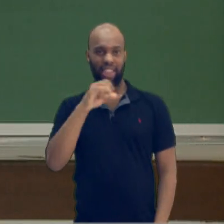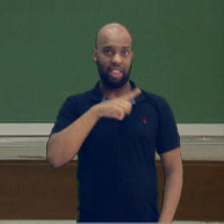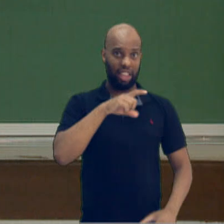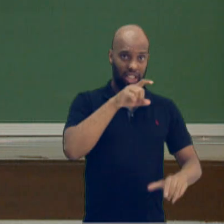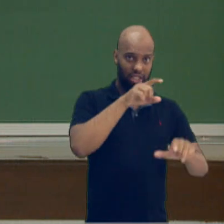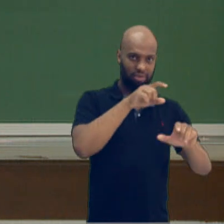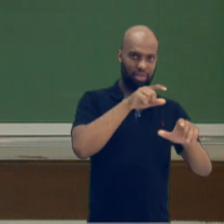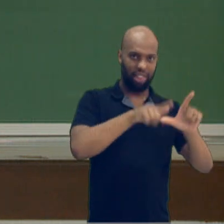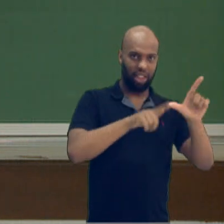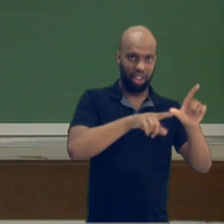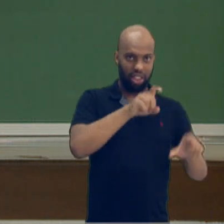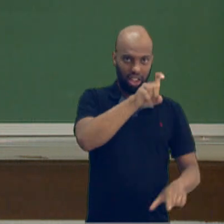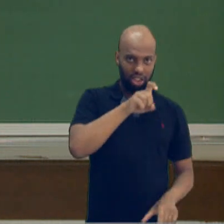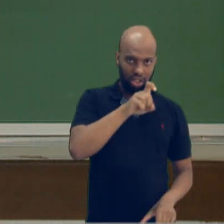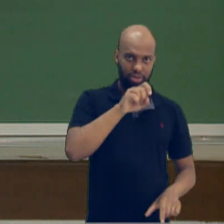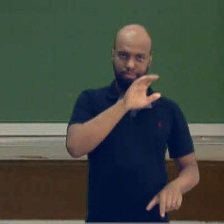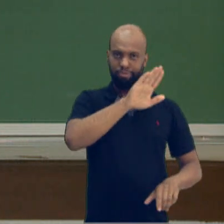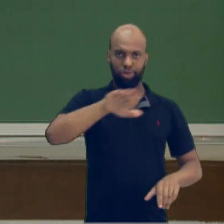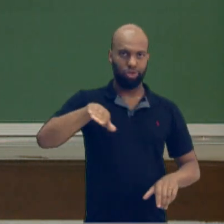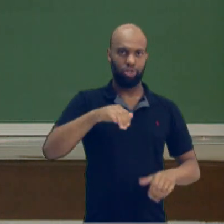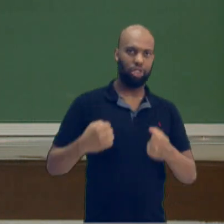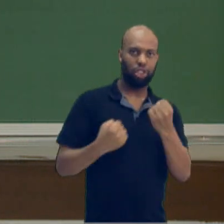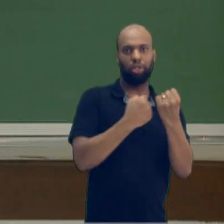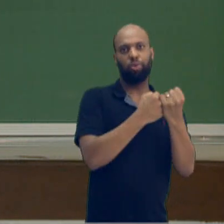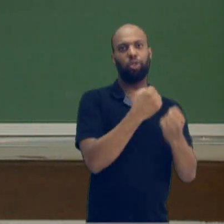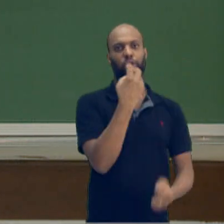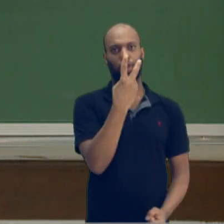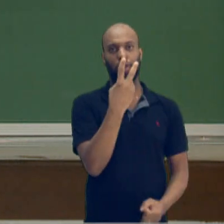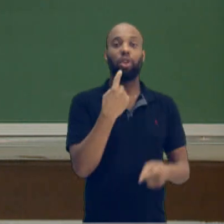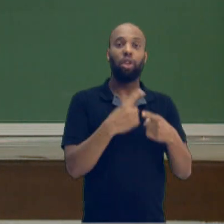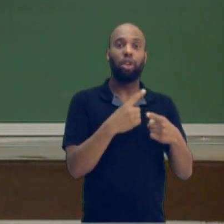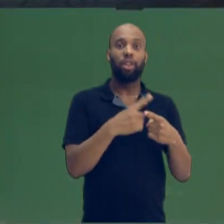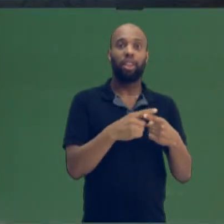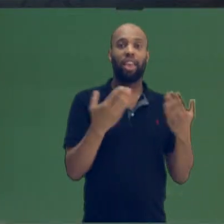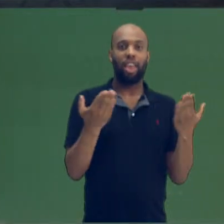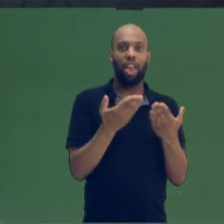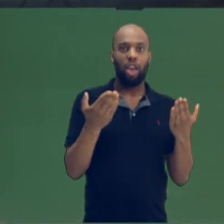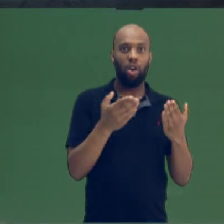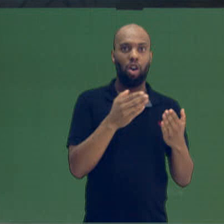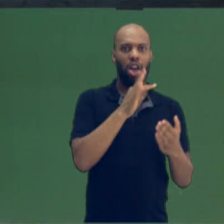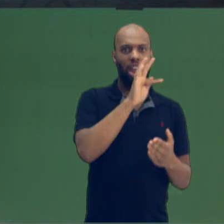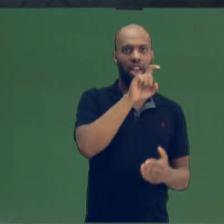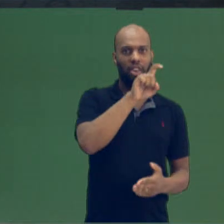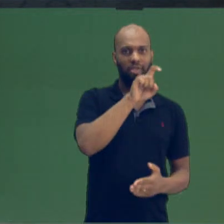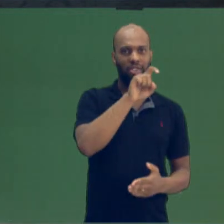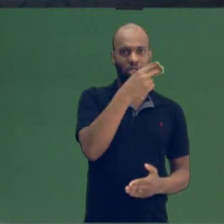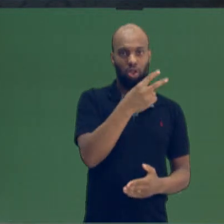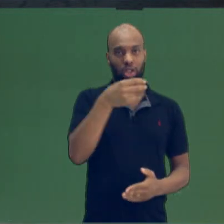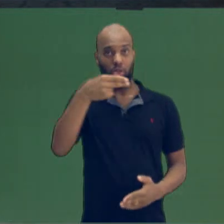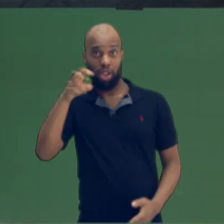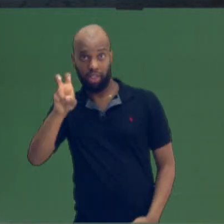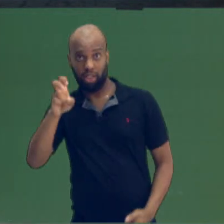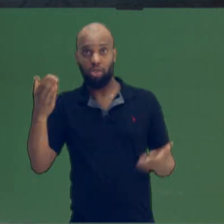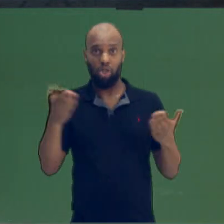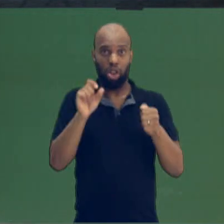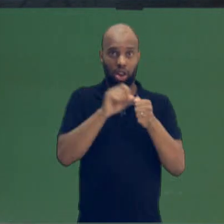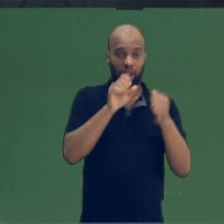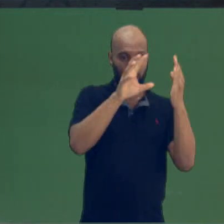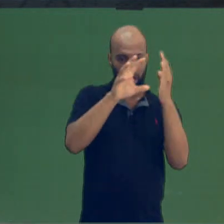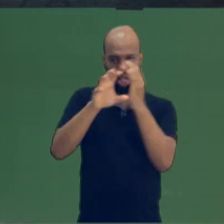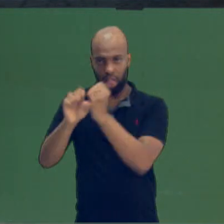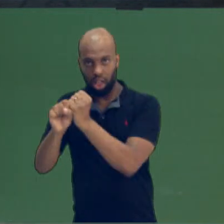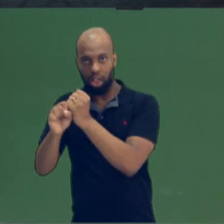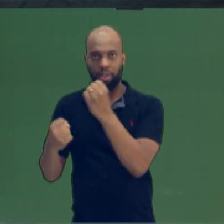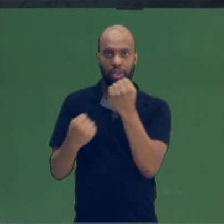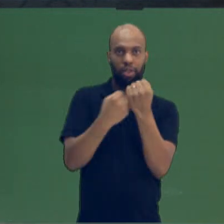vou substituir por 2. E vou colocar o valor da função, que nesse caso é 5. Fazendo as continhas, a gente